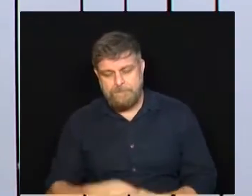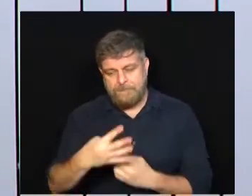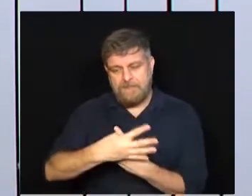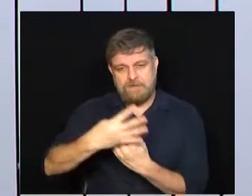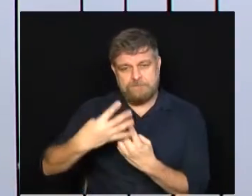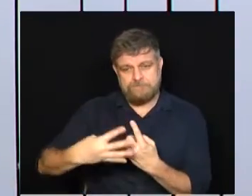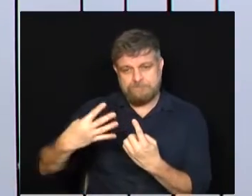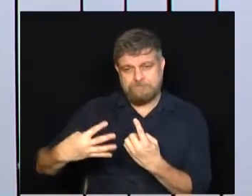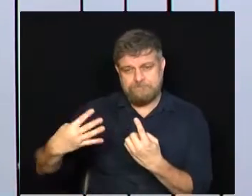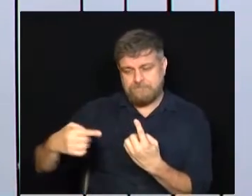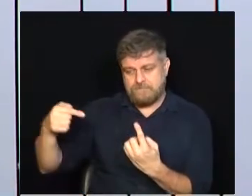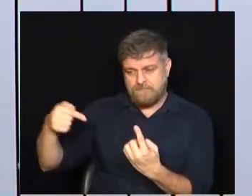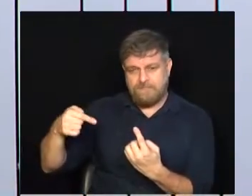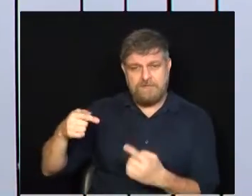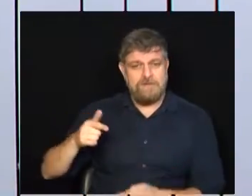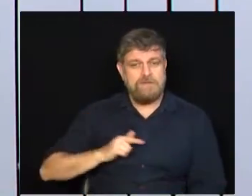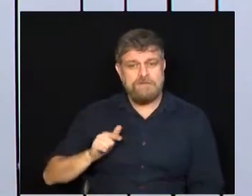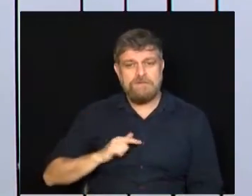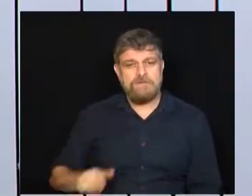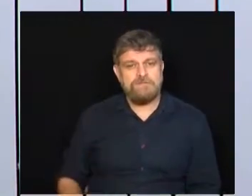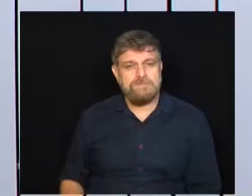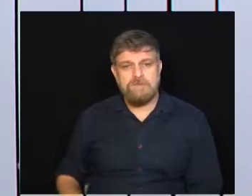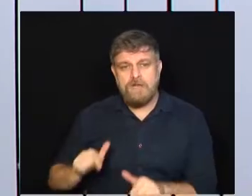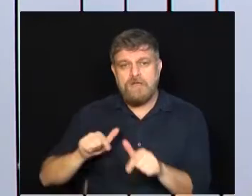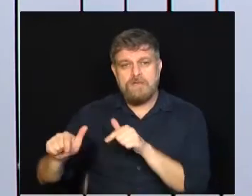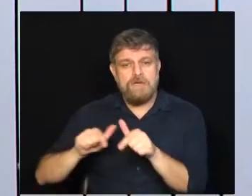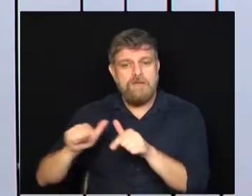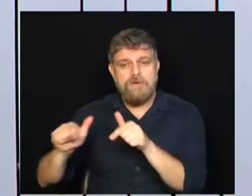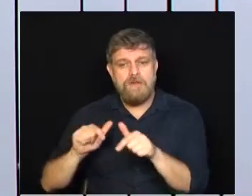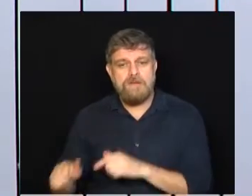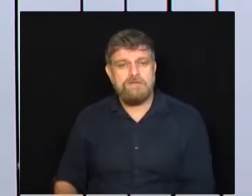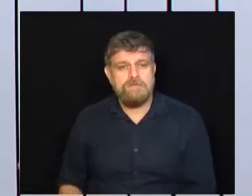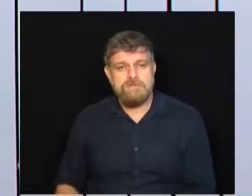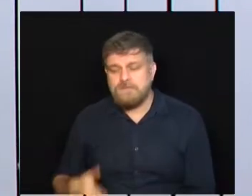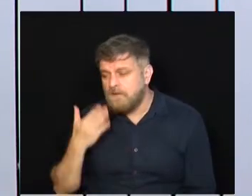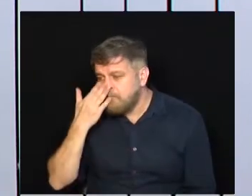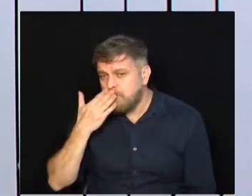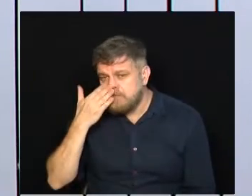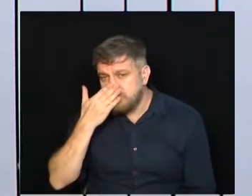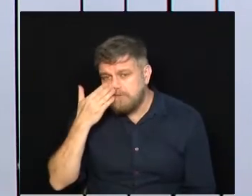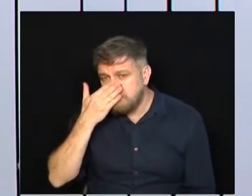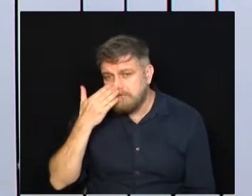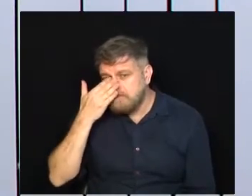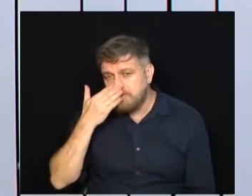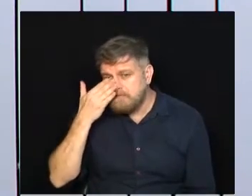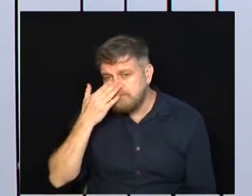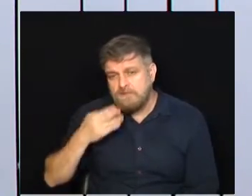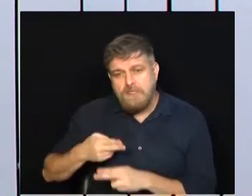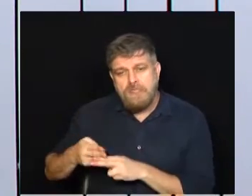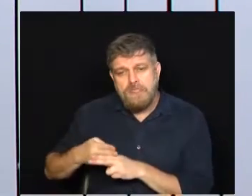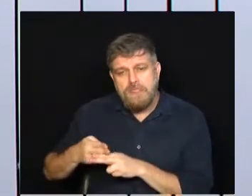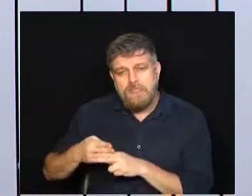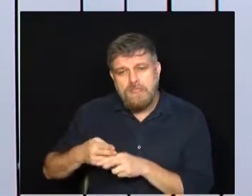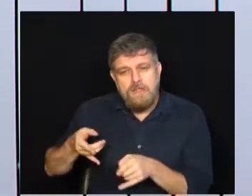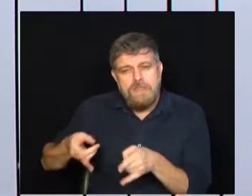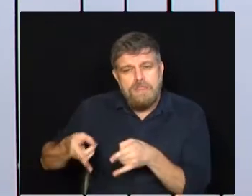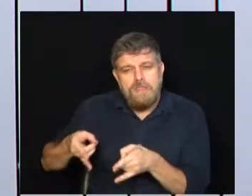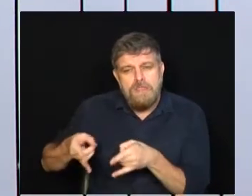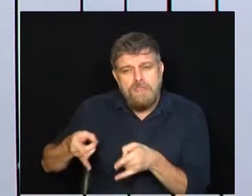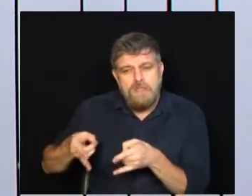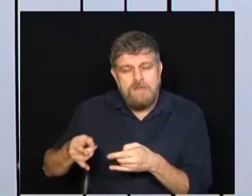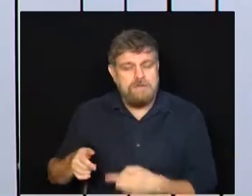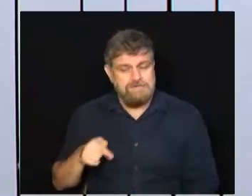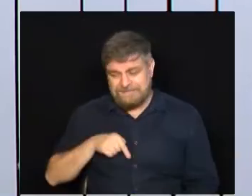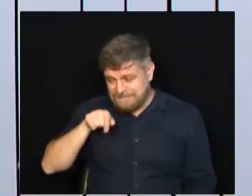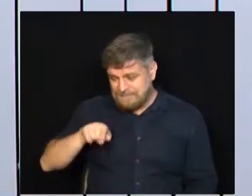LGBTQIA+, que estão atuando como trabalhadoras do sexo, né? Que não tem o seu